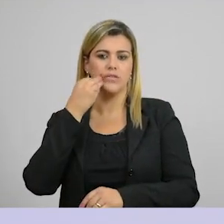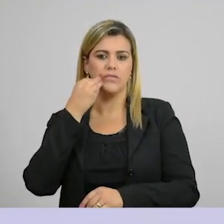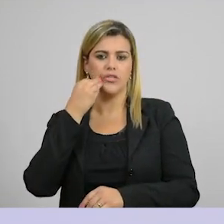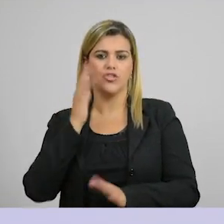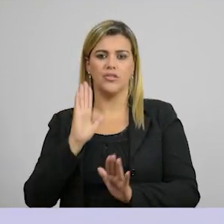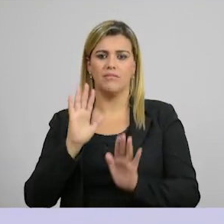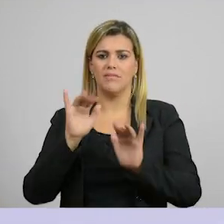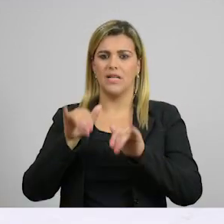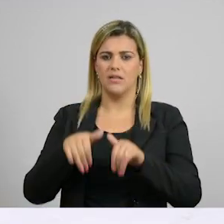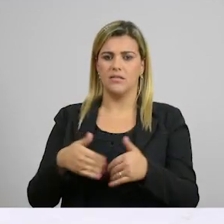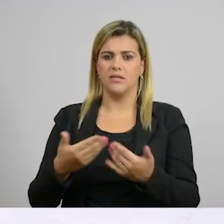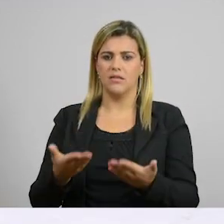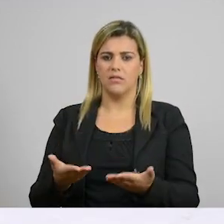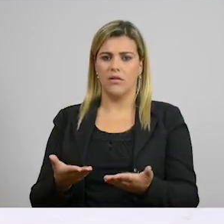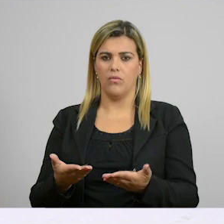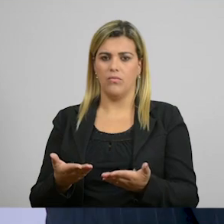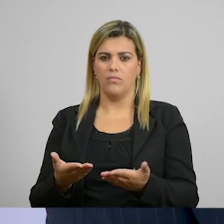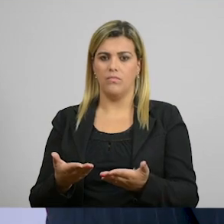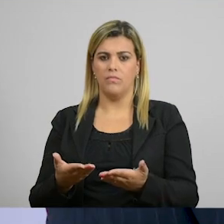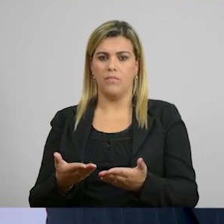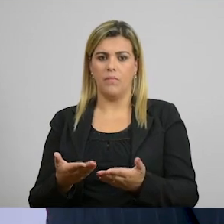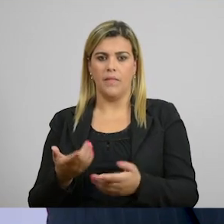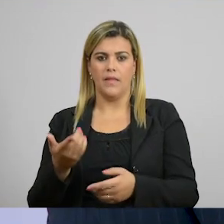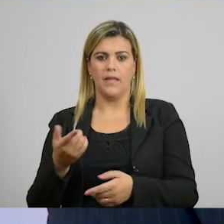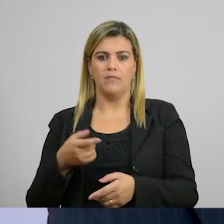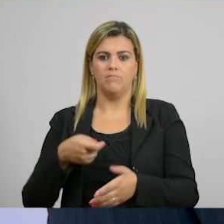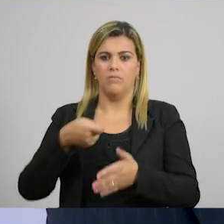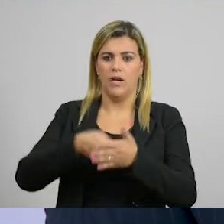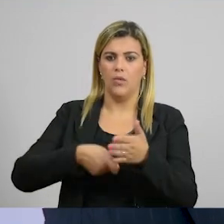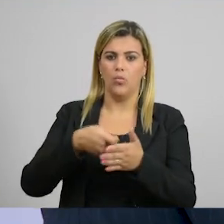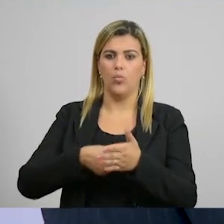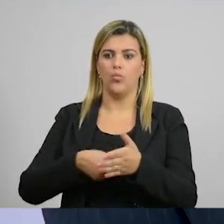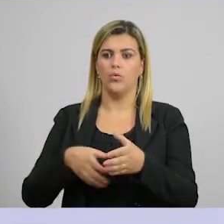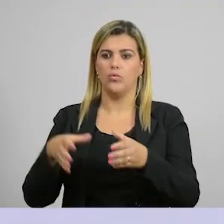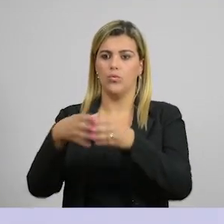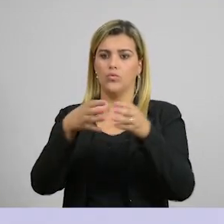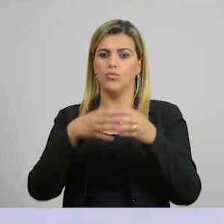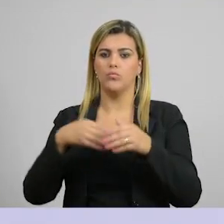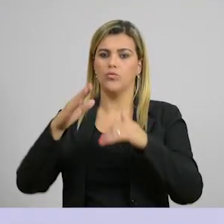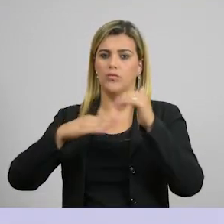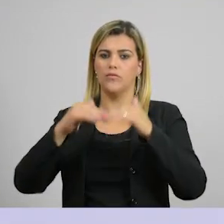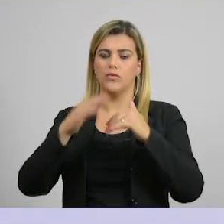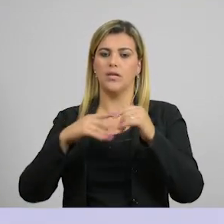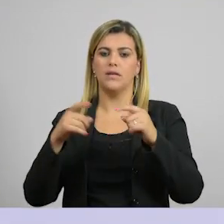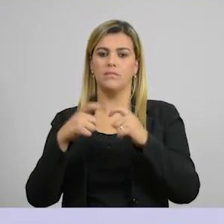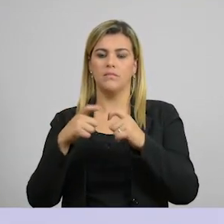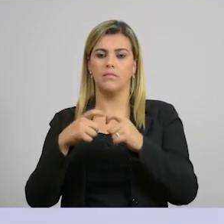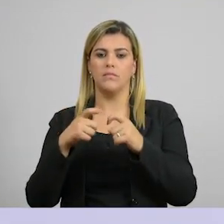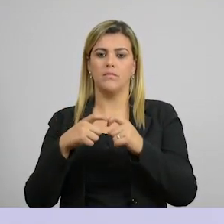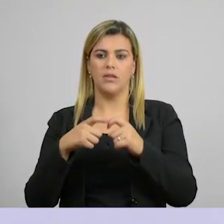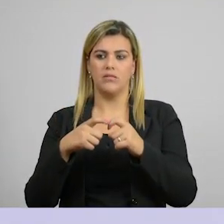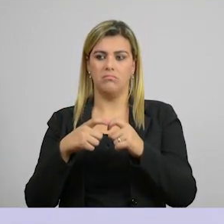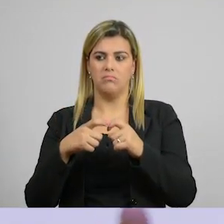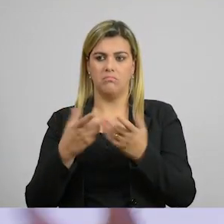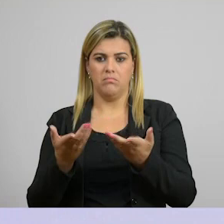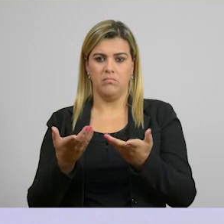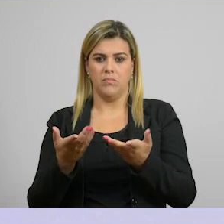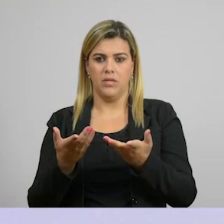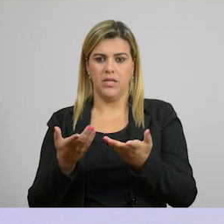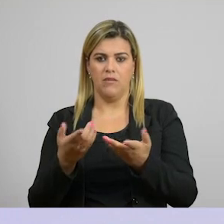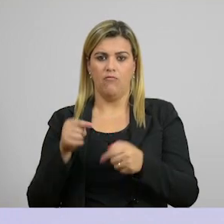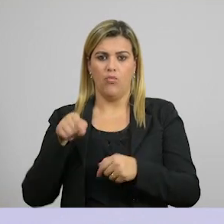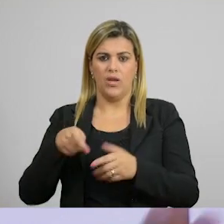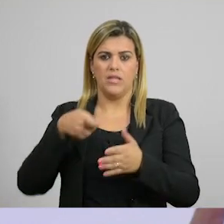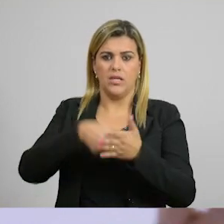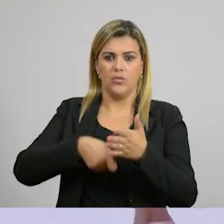de ser derrubado. Aí surgem os primeiros embates com as entidades médicas, com os profissionais. Poderíamos